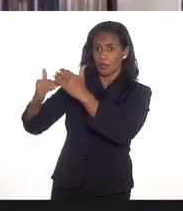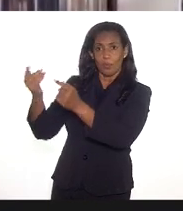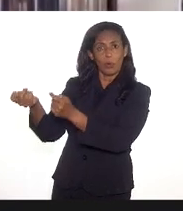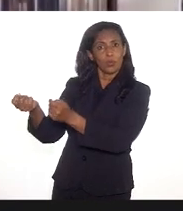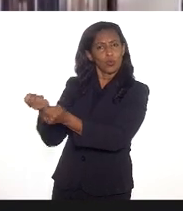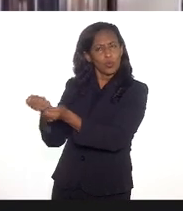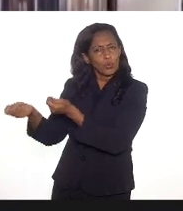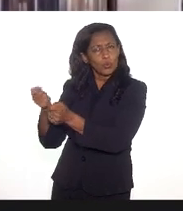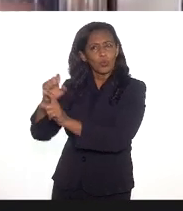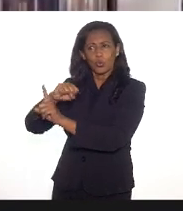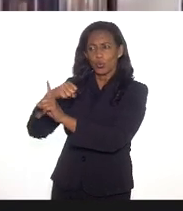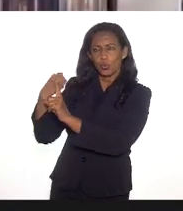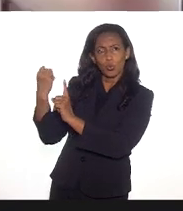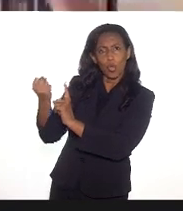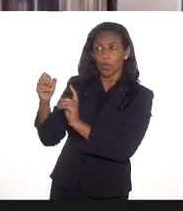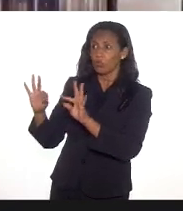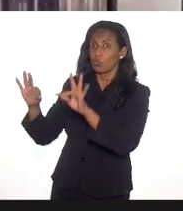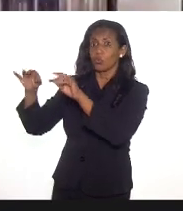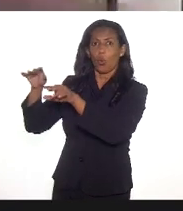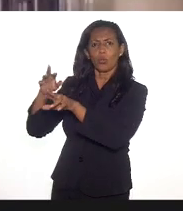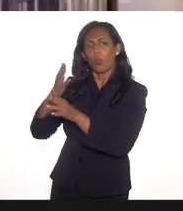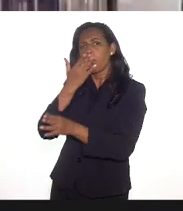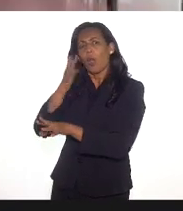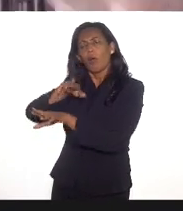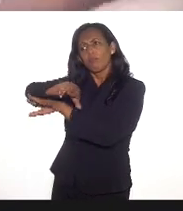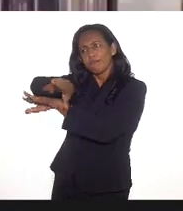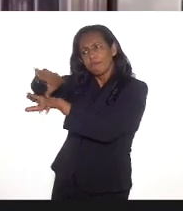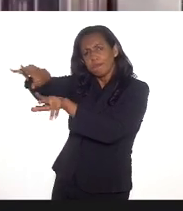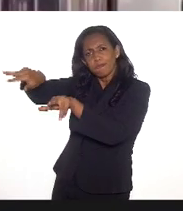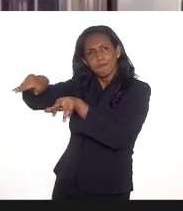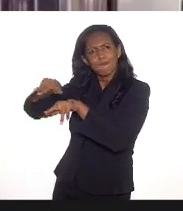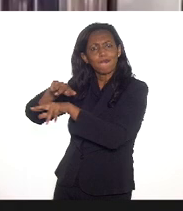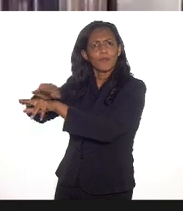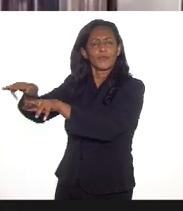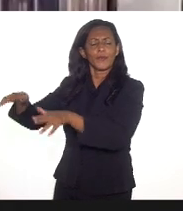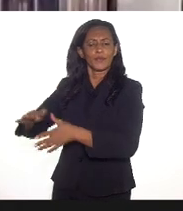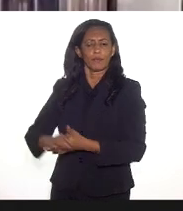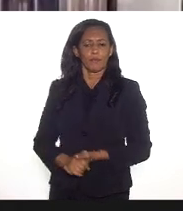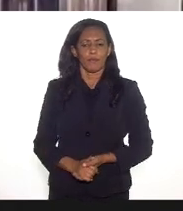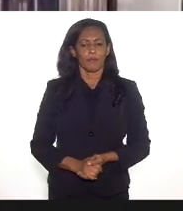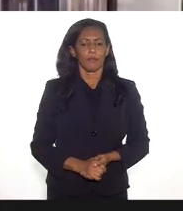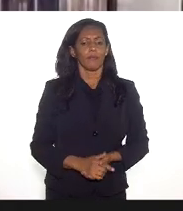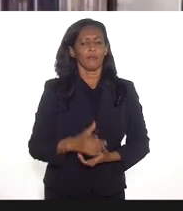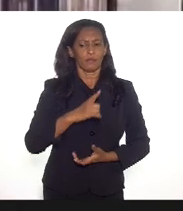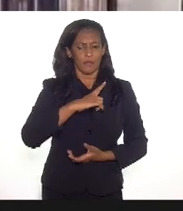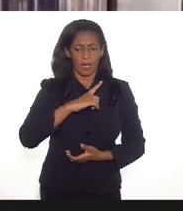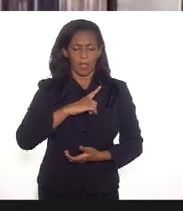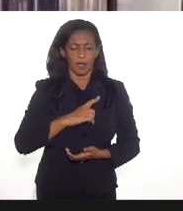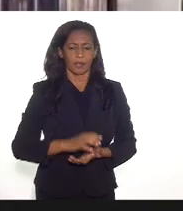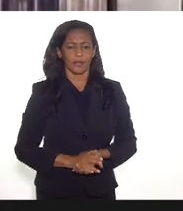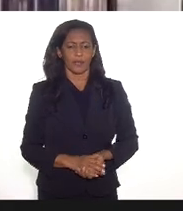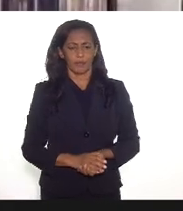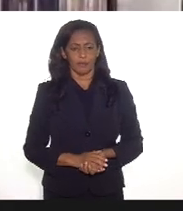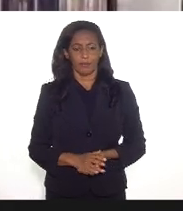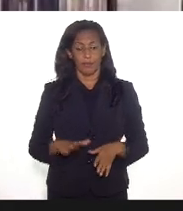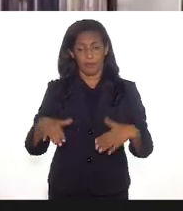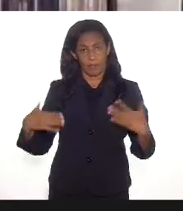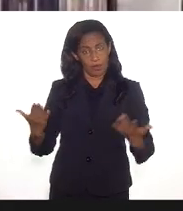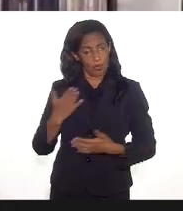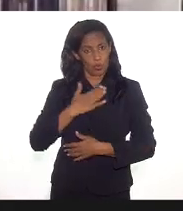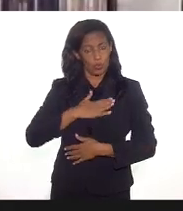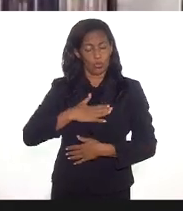social, desenvolvimento de todo no físico territorial, de todos os seus aspectos. Então, eu gostaria